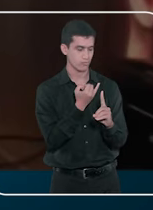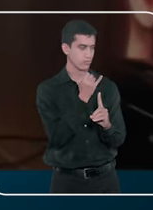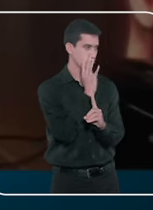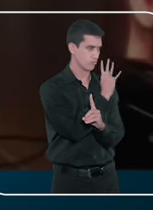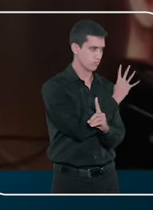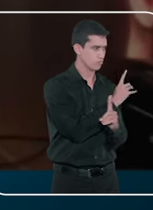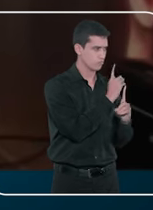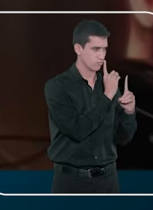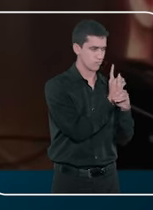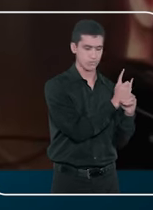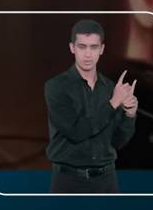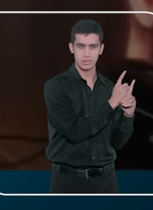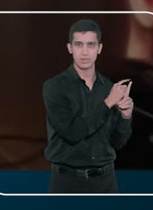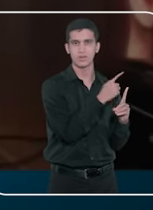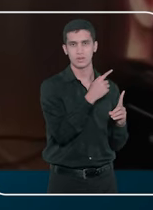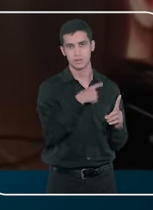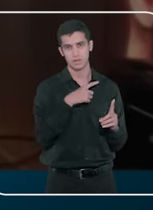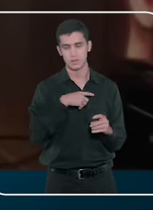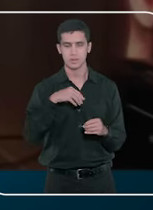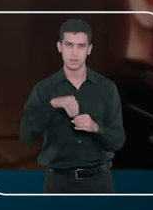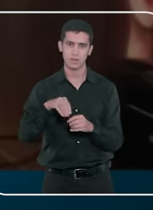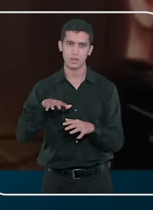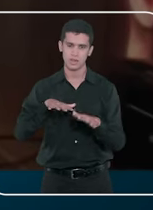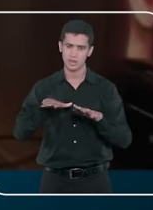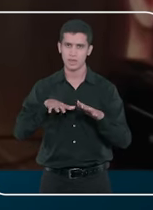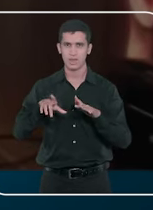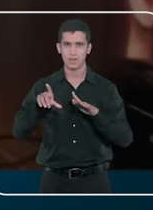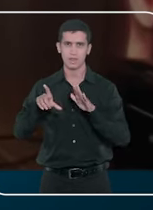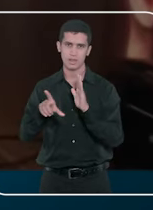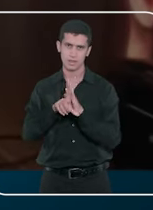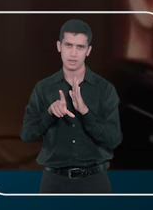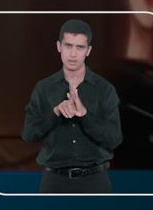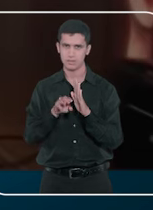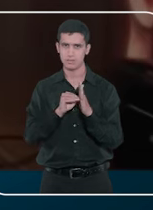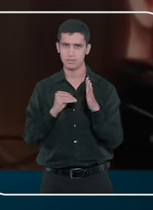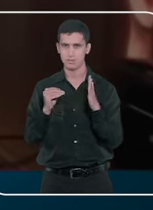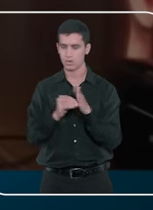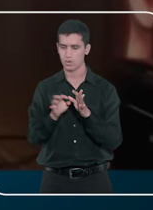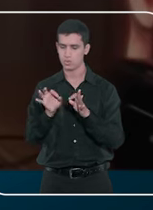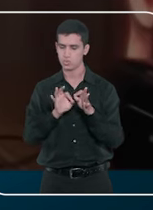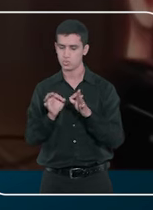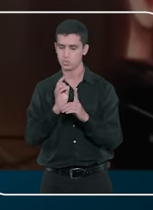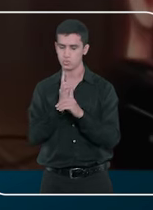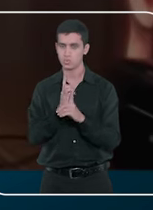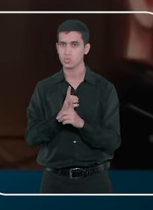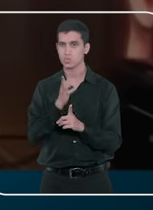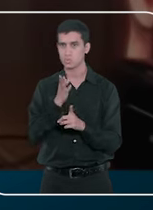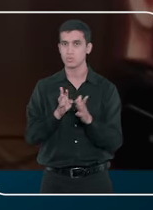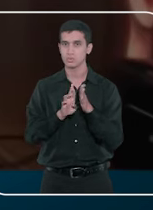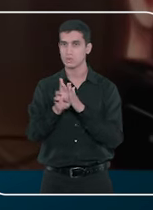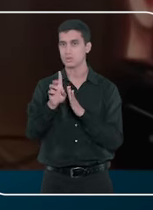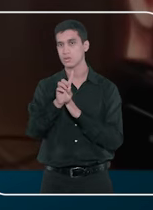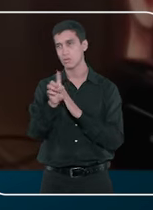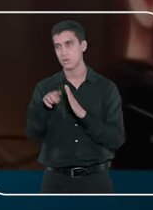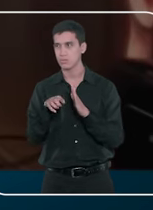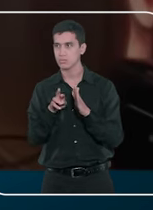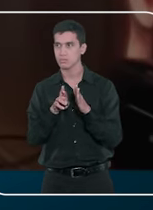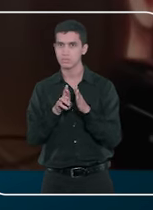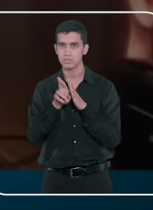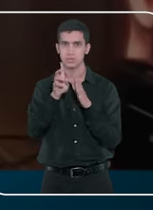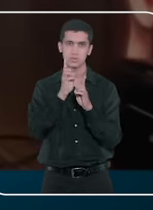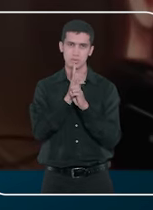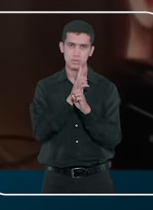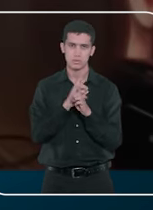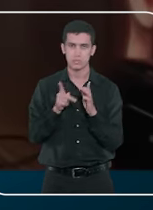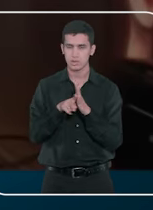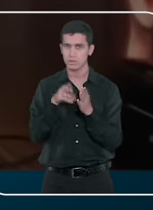movimento legislativo de encampar esta solução, né, que não é uma solução obstativa do